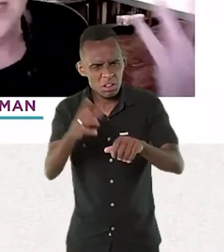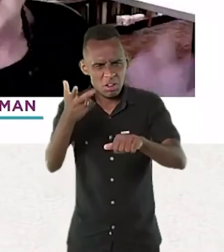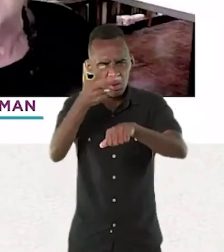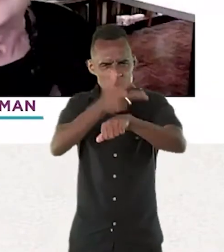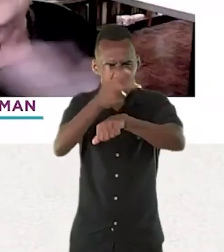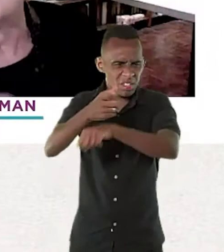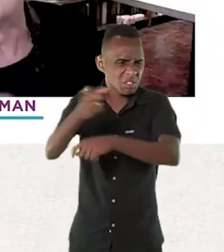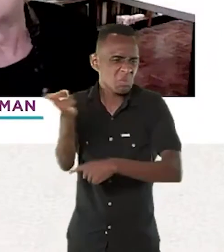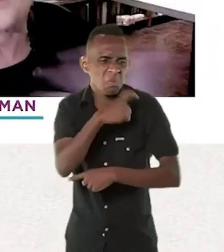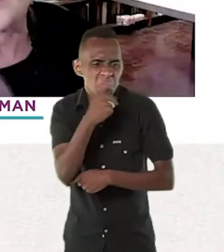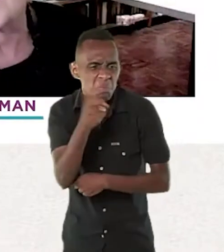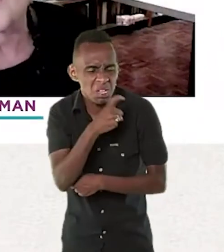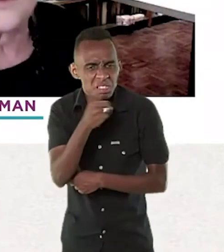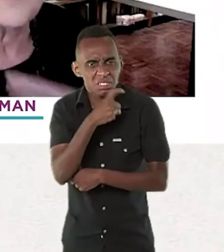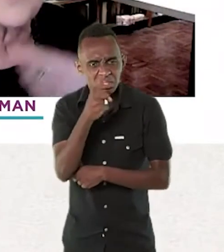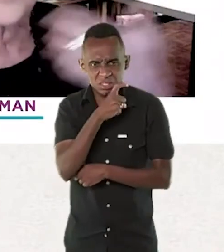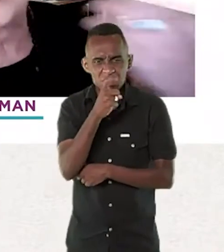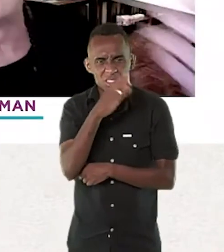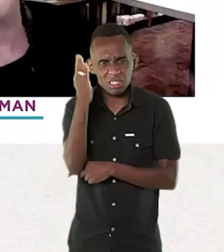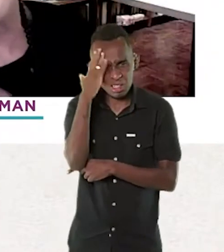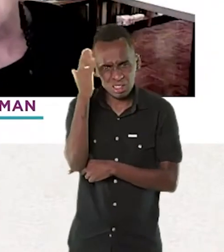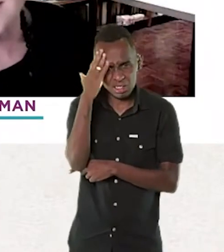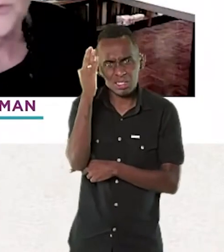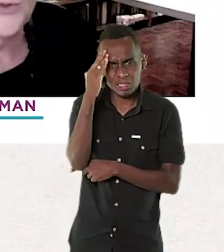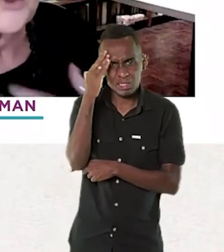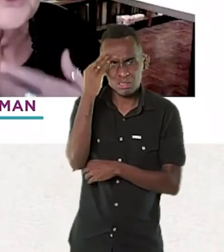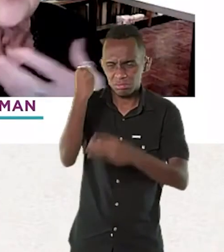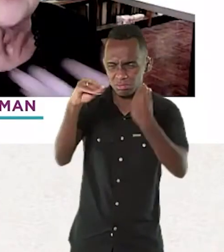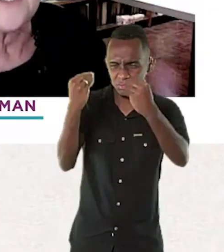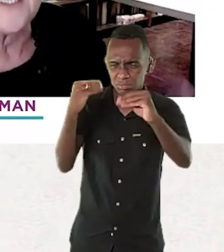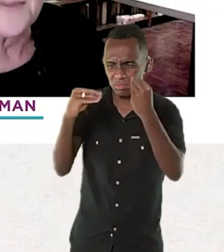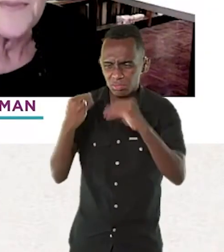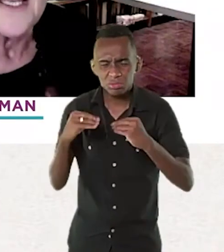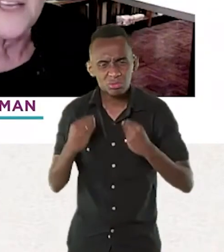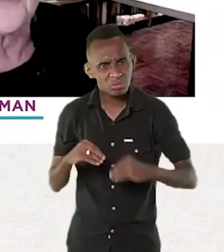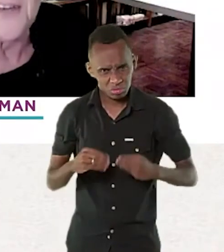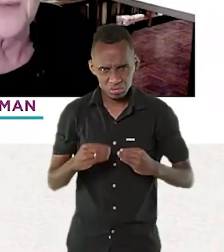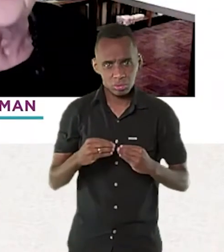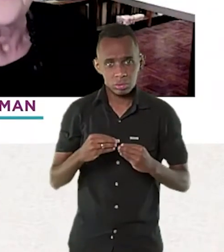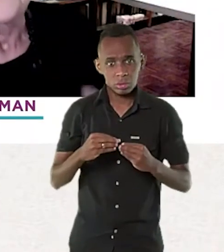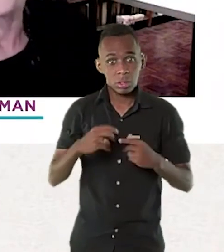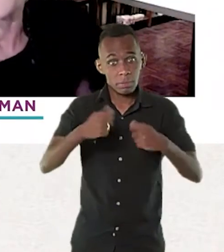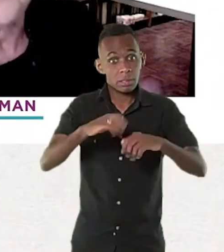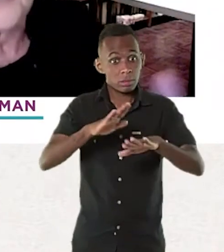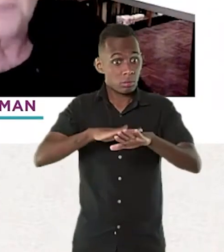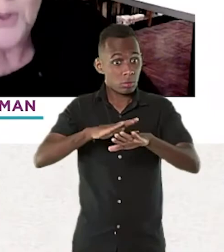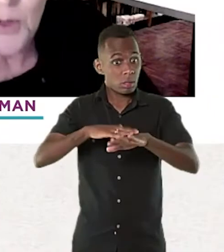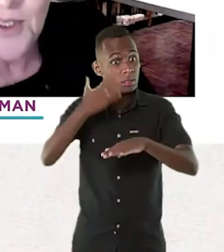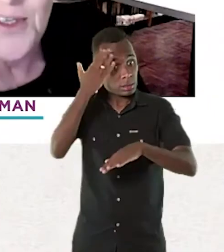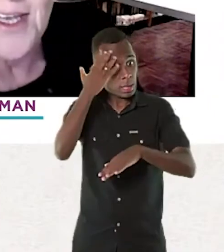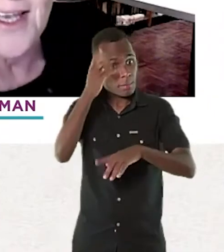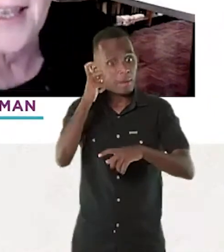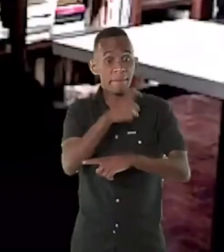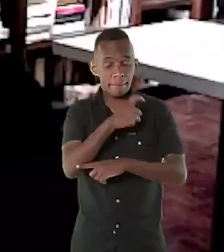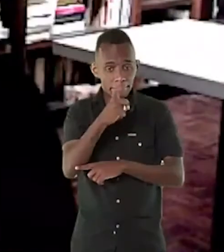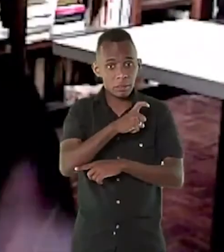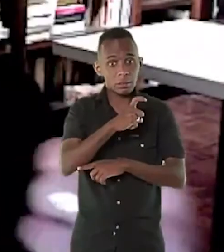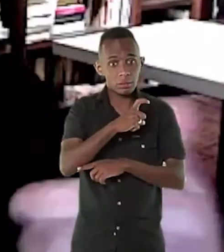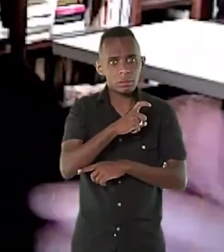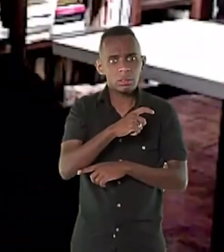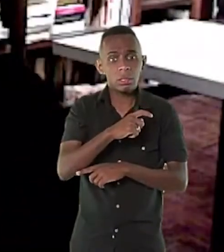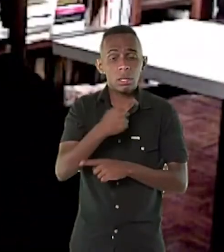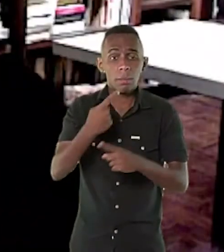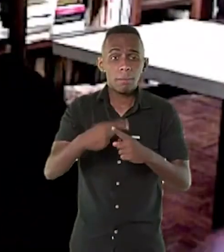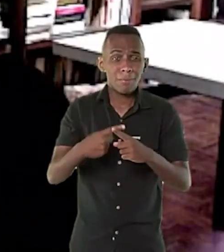desses vídeos que incorporam comportamentos e, enfim, fazem a pessoa